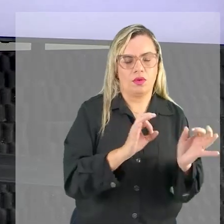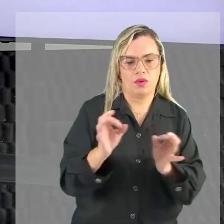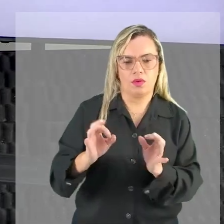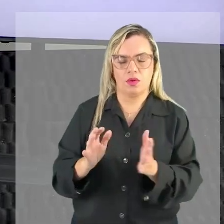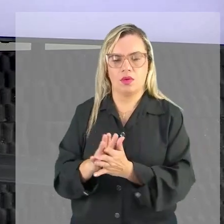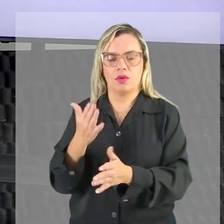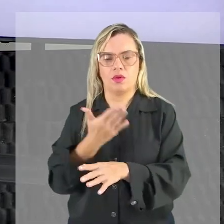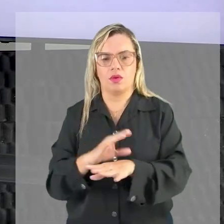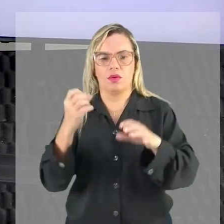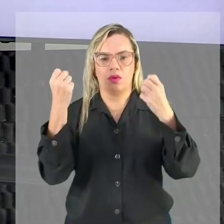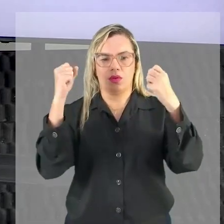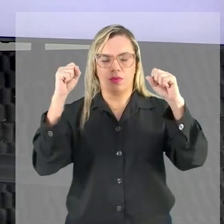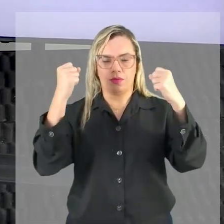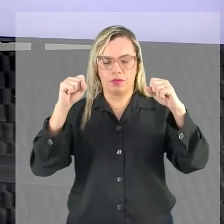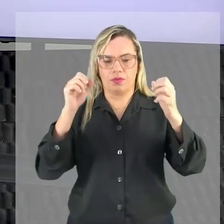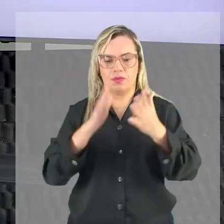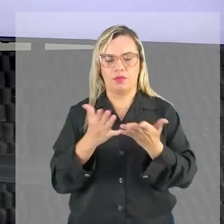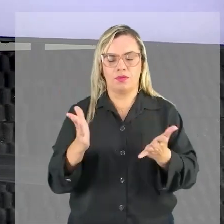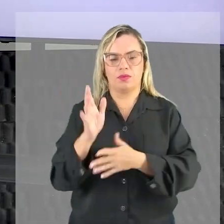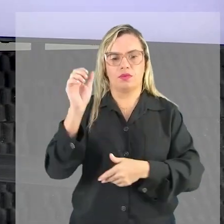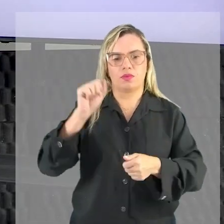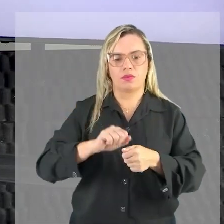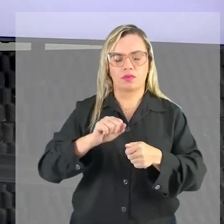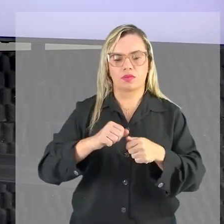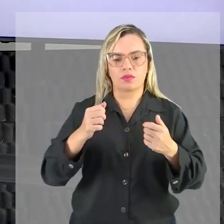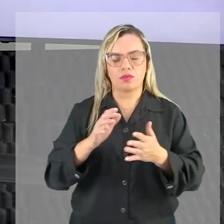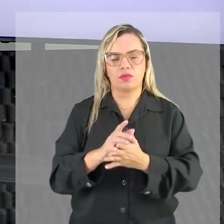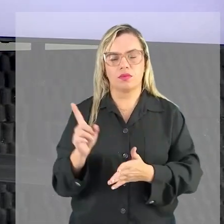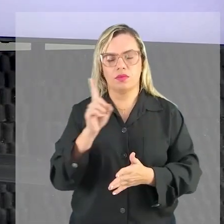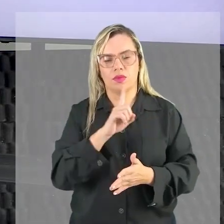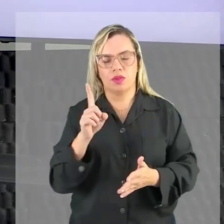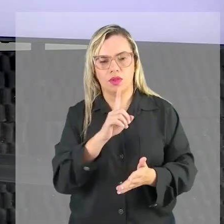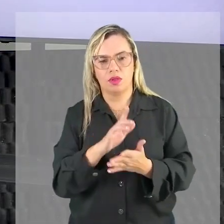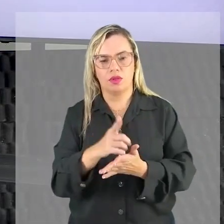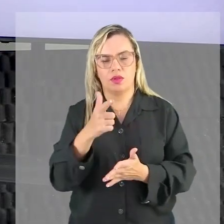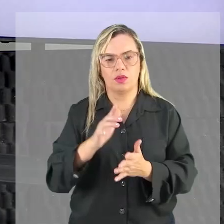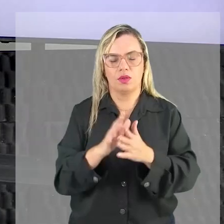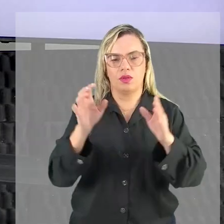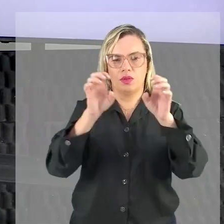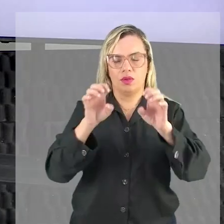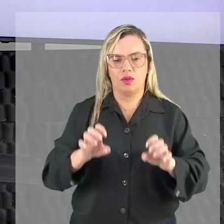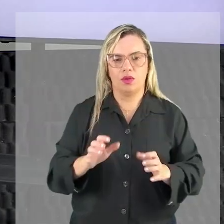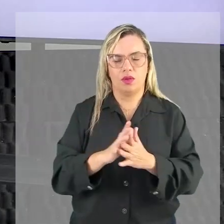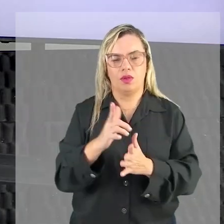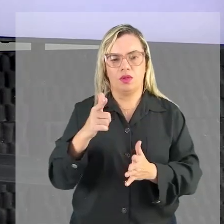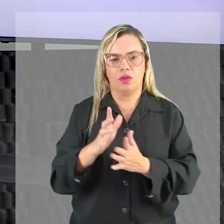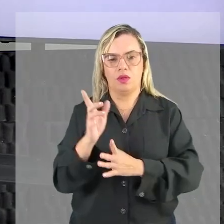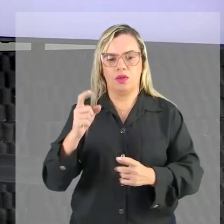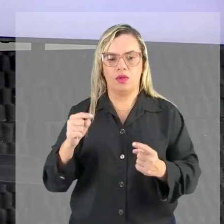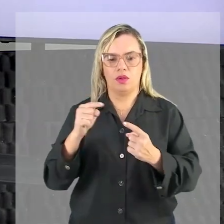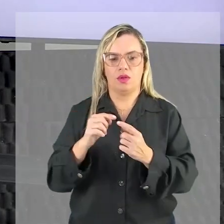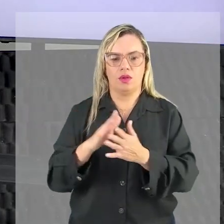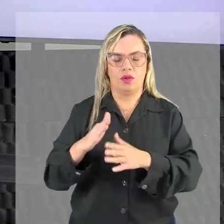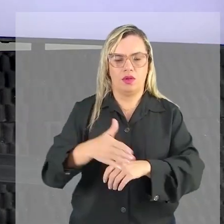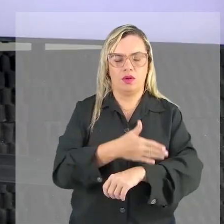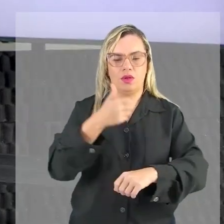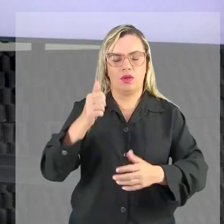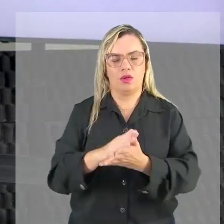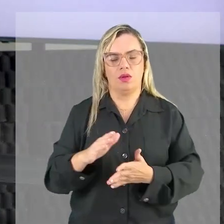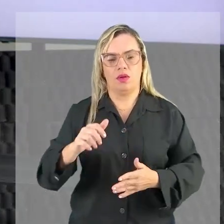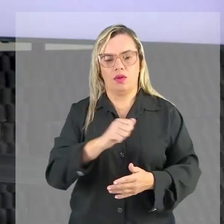atividade física vai ser exercício físico. Se ela não é estruturada, ela não tem um objetivo de melhorar a aptidão